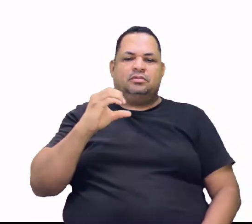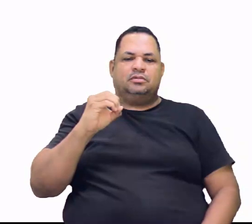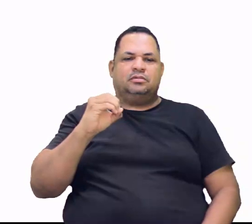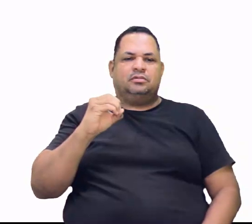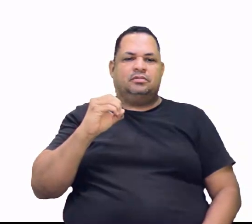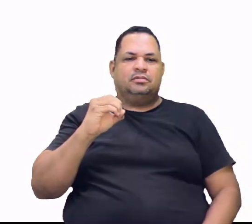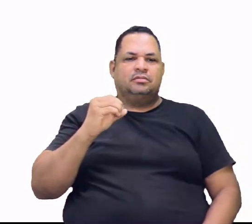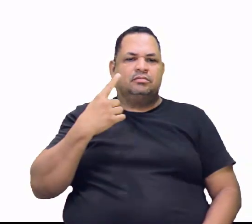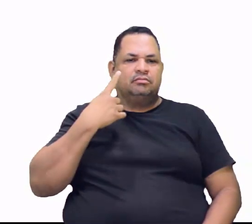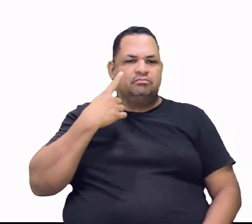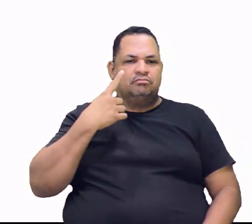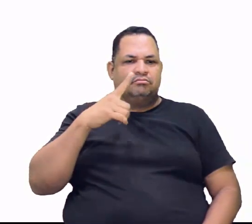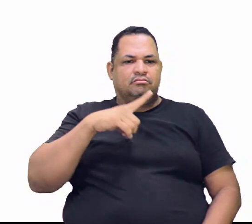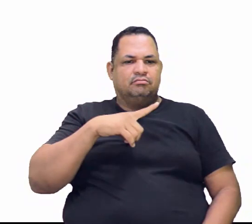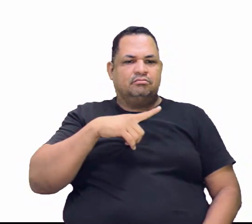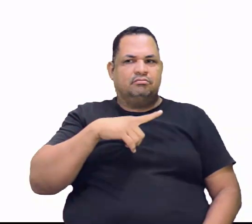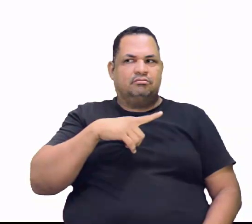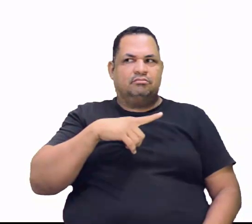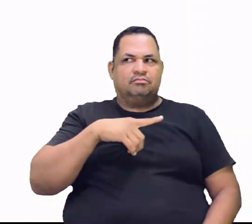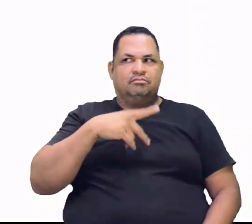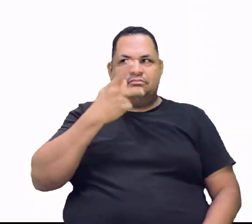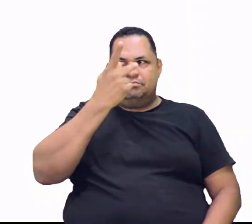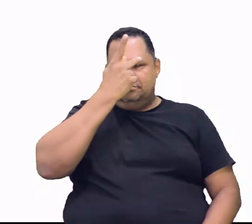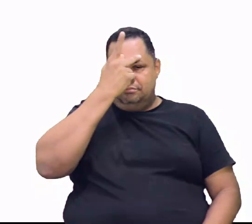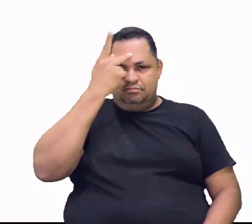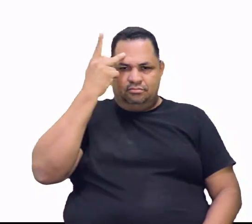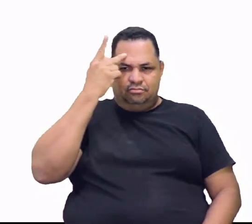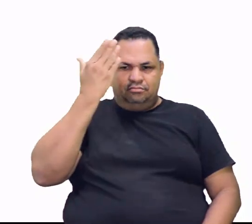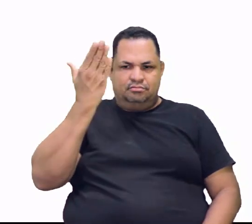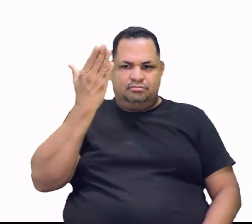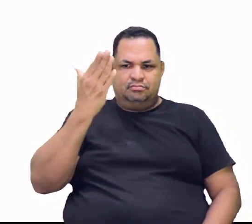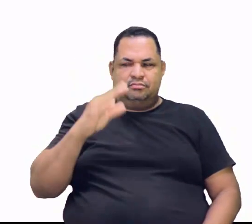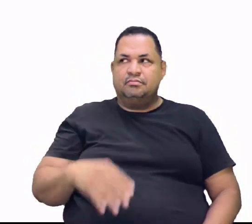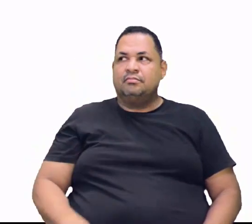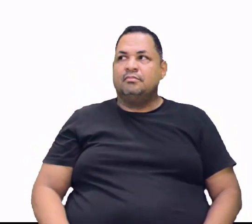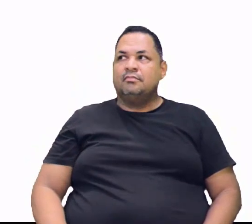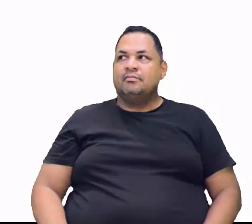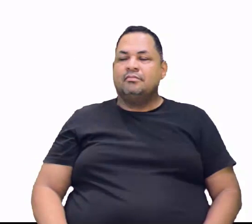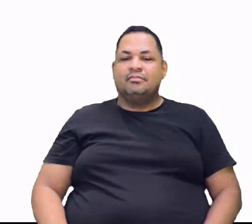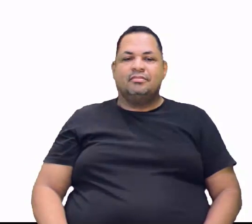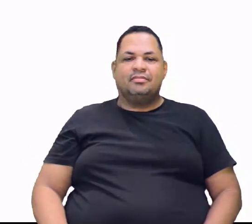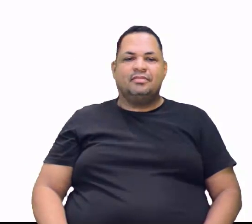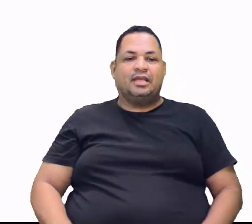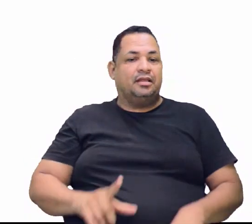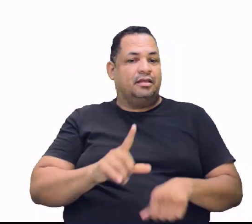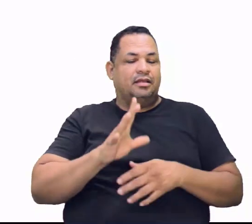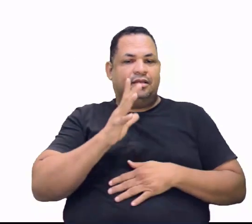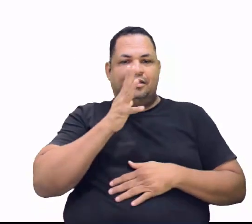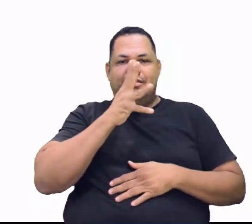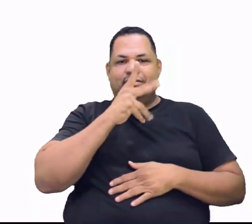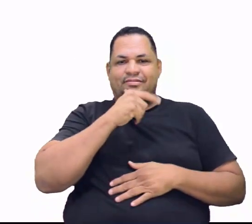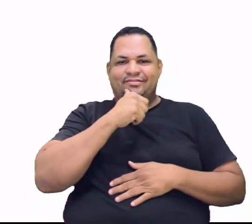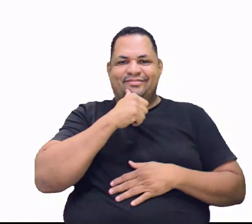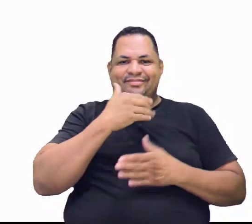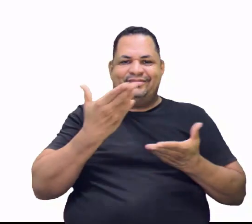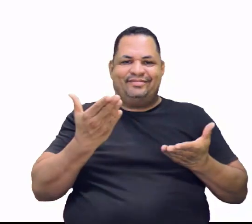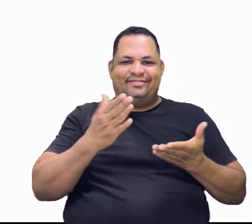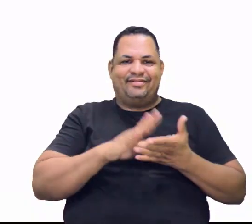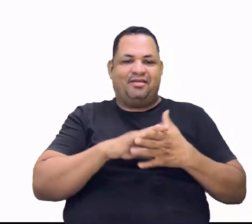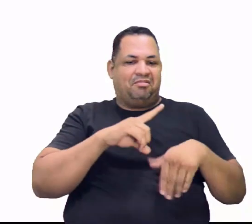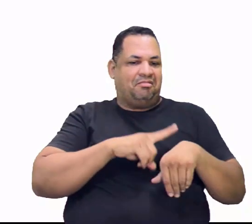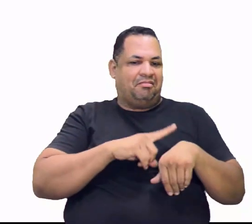Alguém diga que ele era para passar algumas horas aqui, tu não me falou